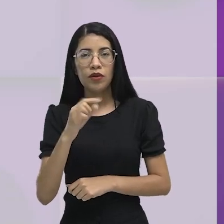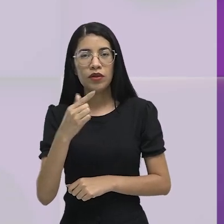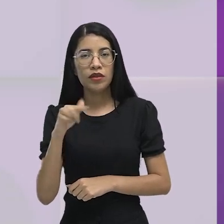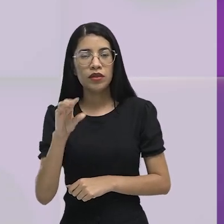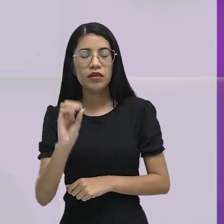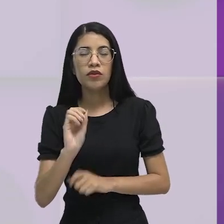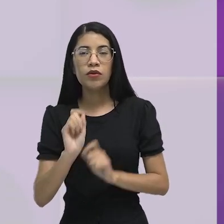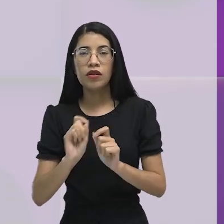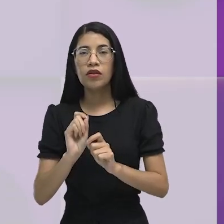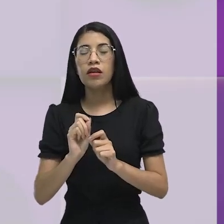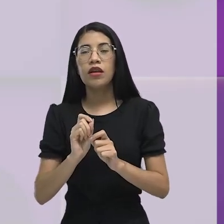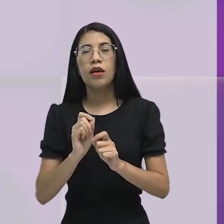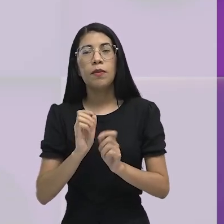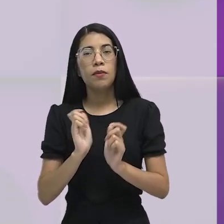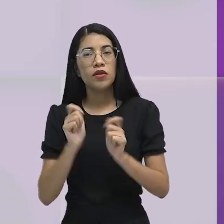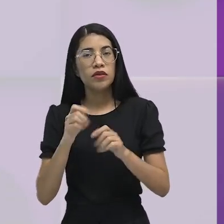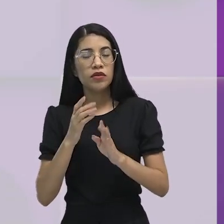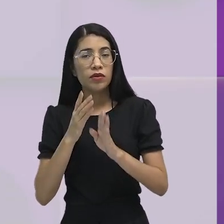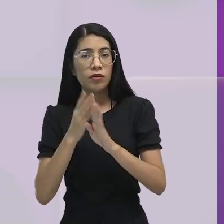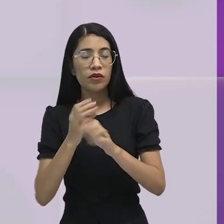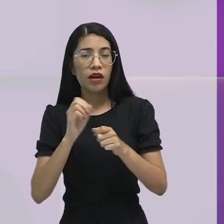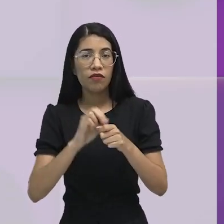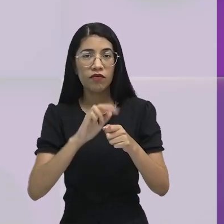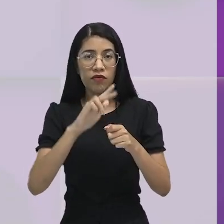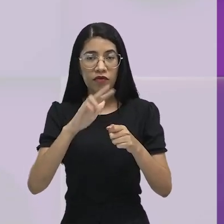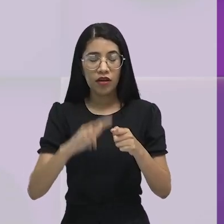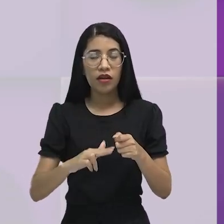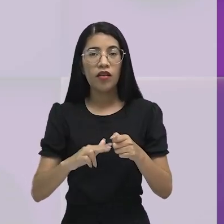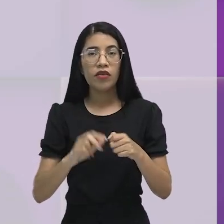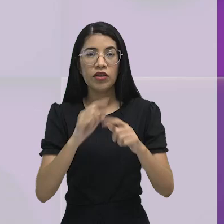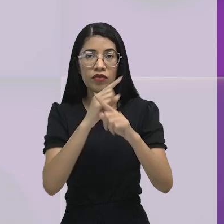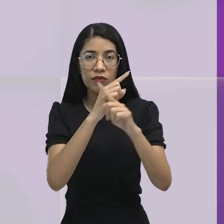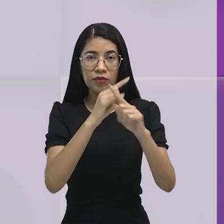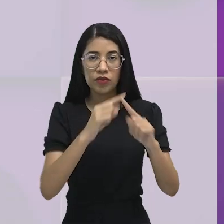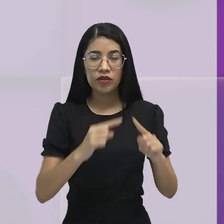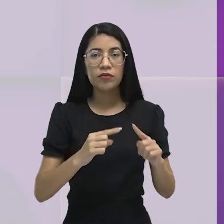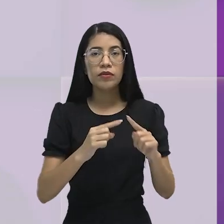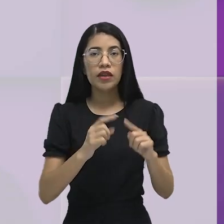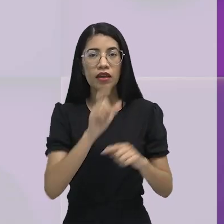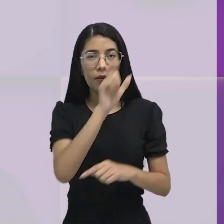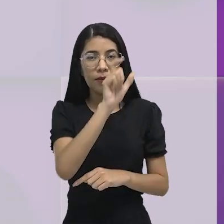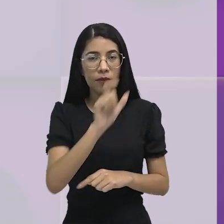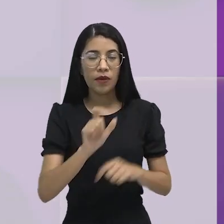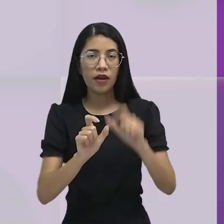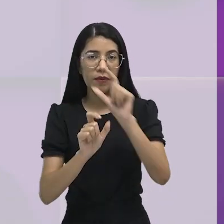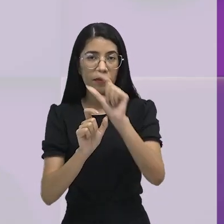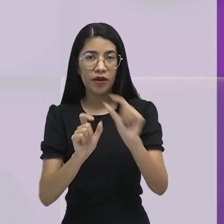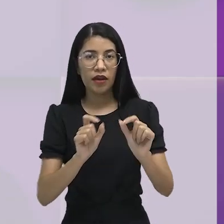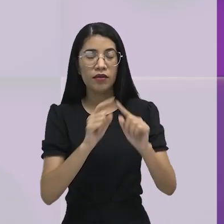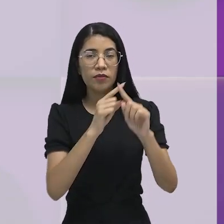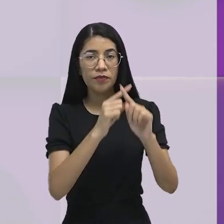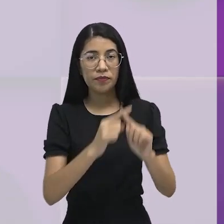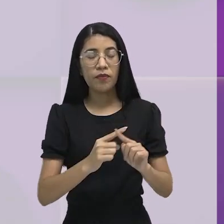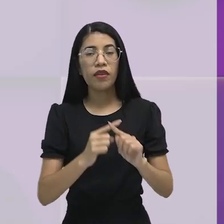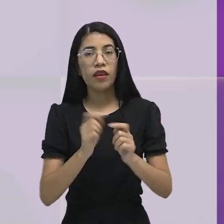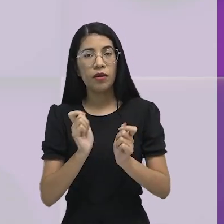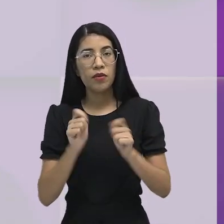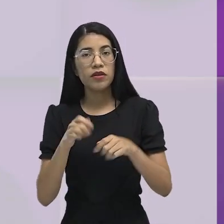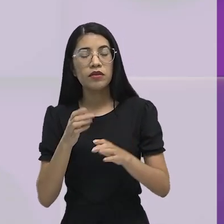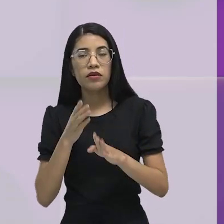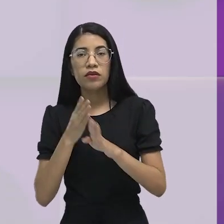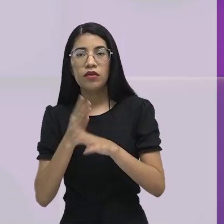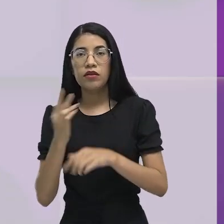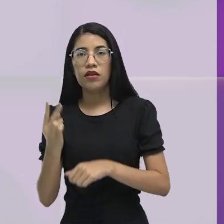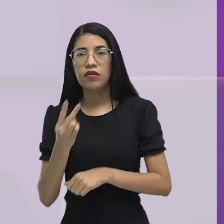gente encontrar o valor da variável. A gente faz a multiplicação cruzada, conforme a gente já viu, né? E aí a gente consegue chegar no valor ali